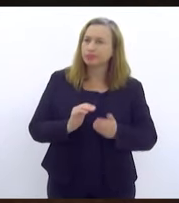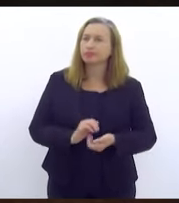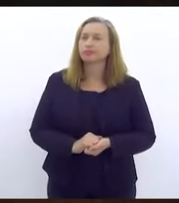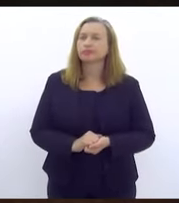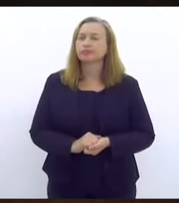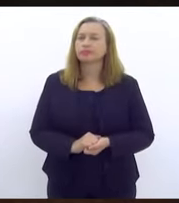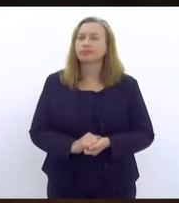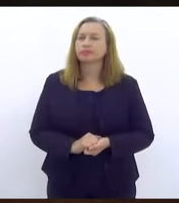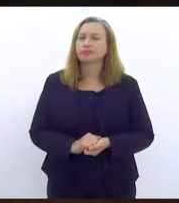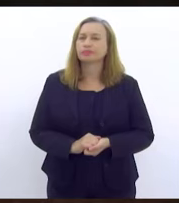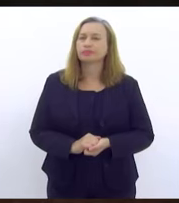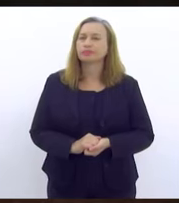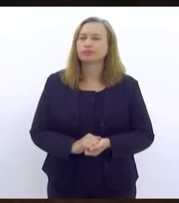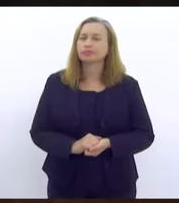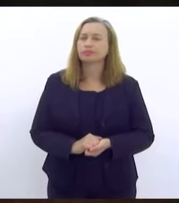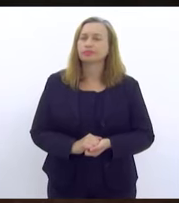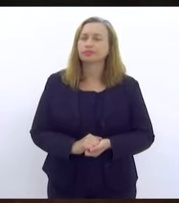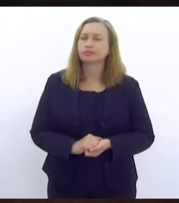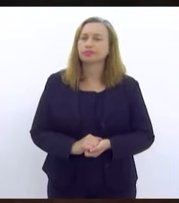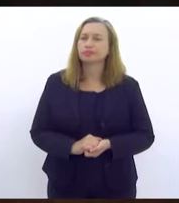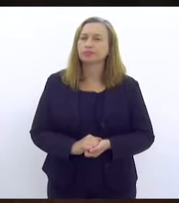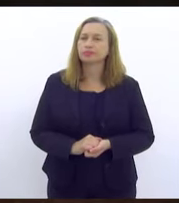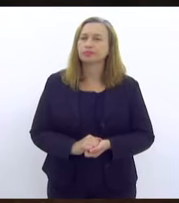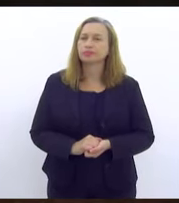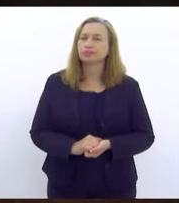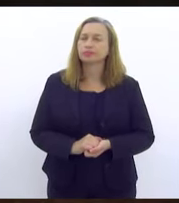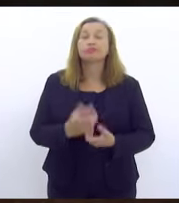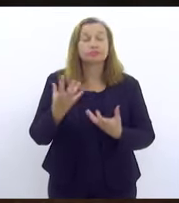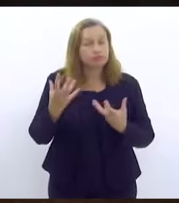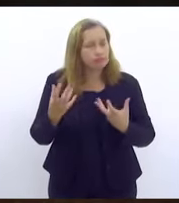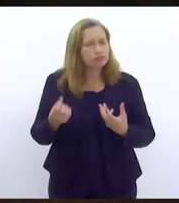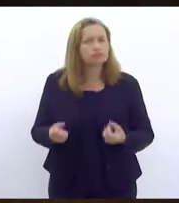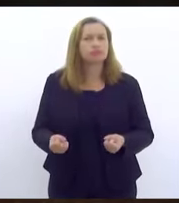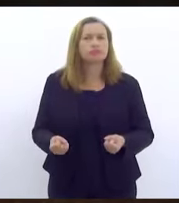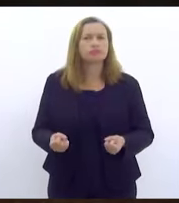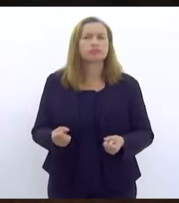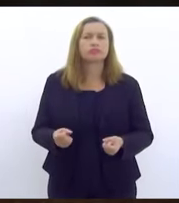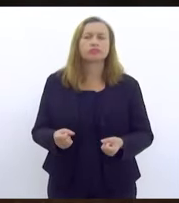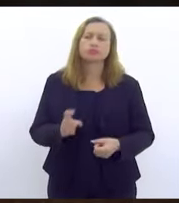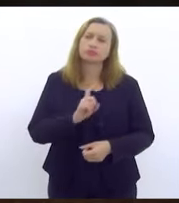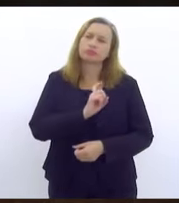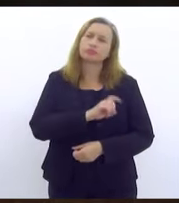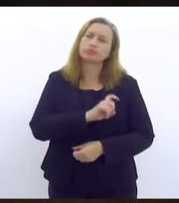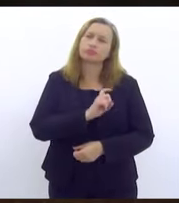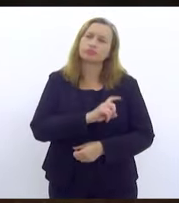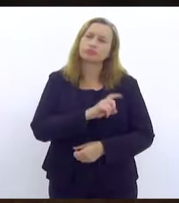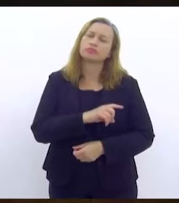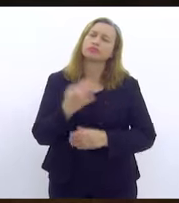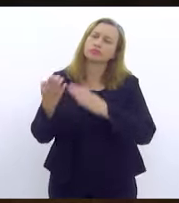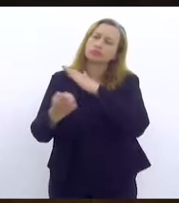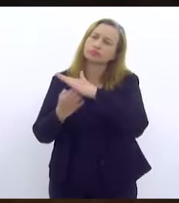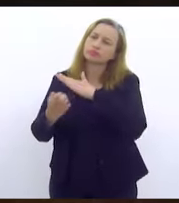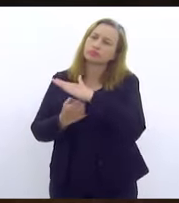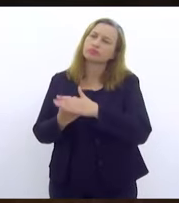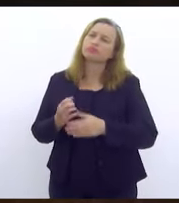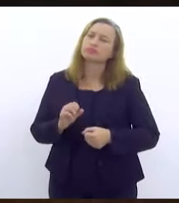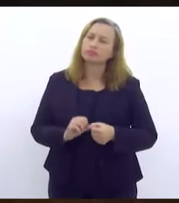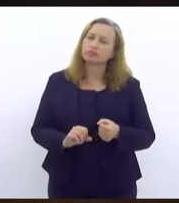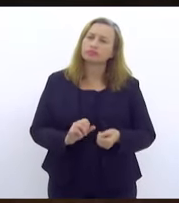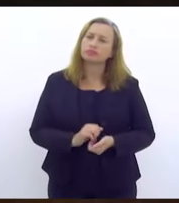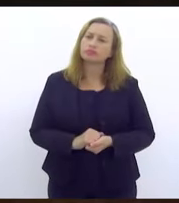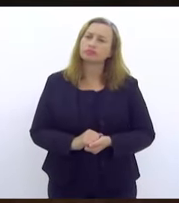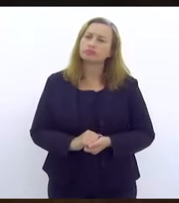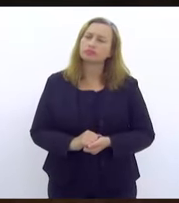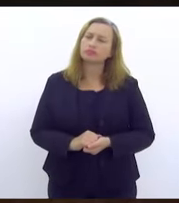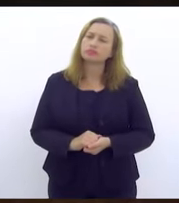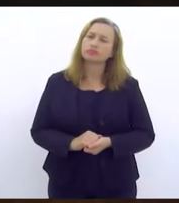estar submisso, não, aceitar essa covardia que essa empresa vem fazendo com